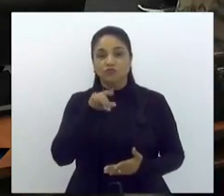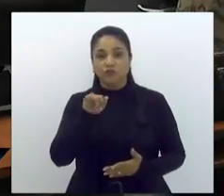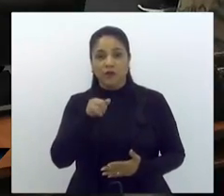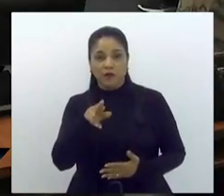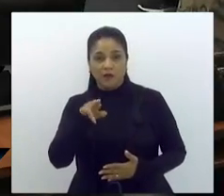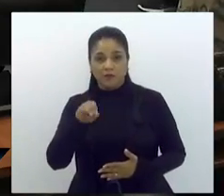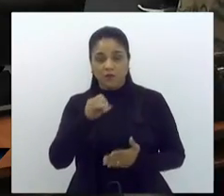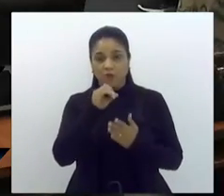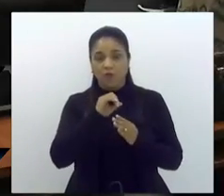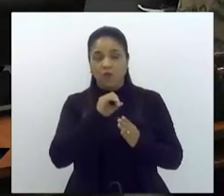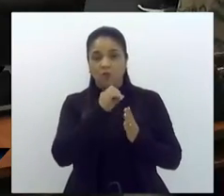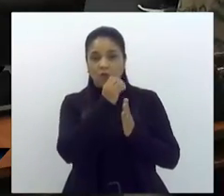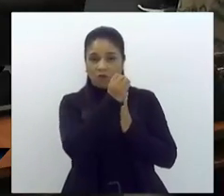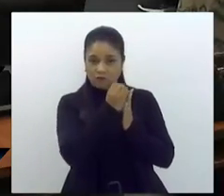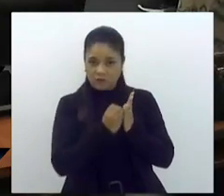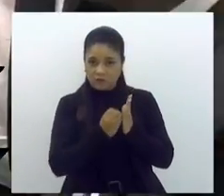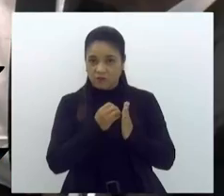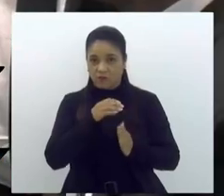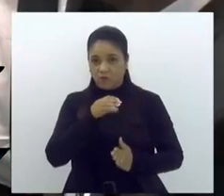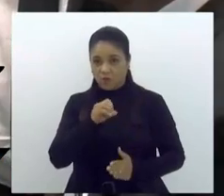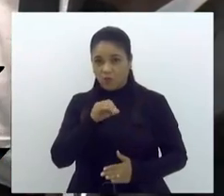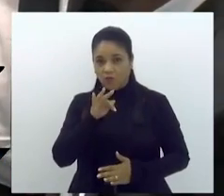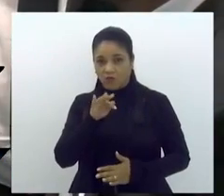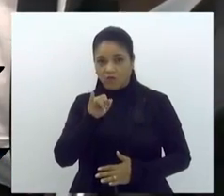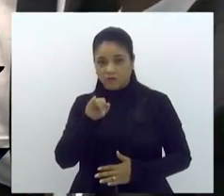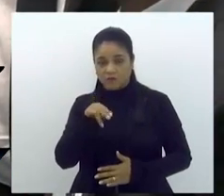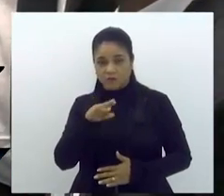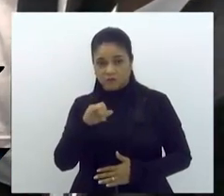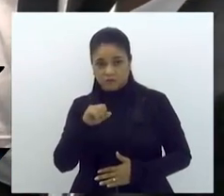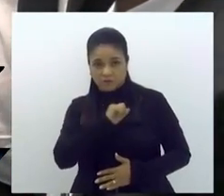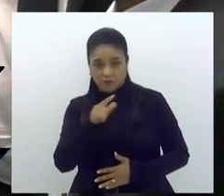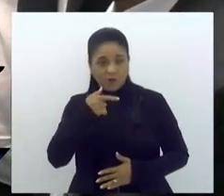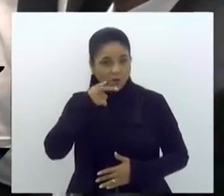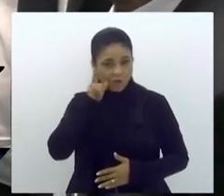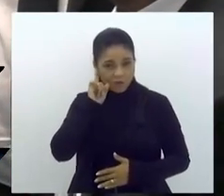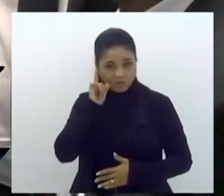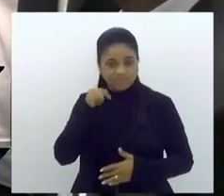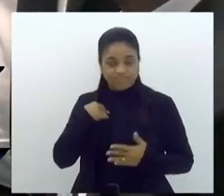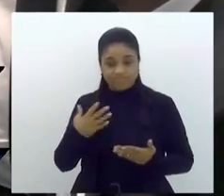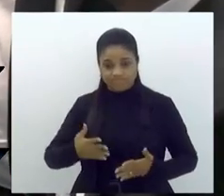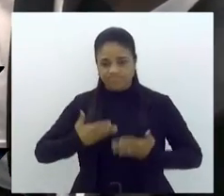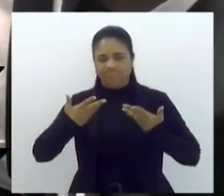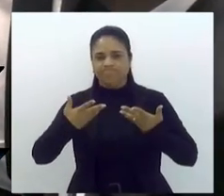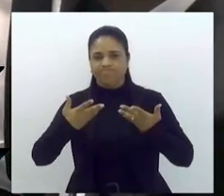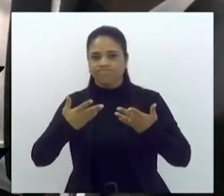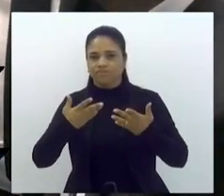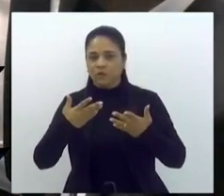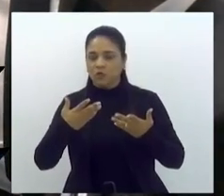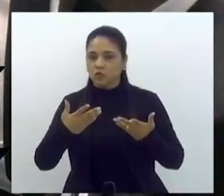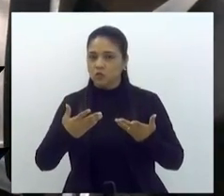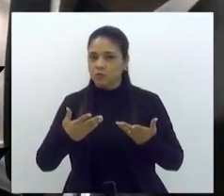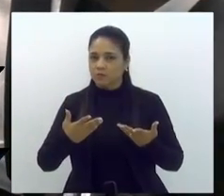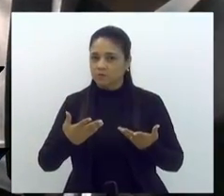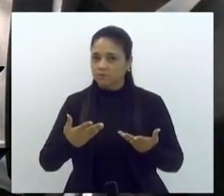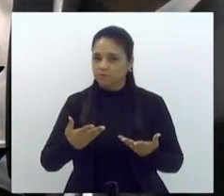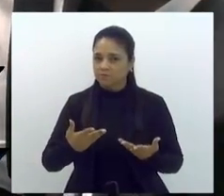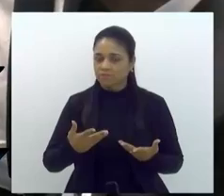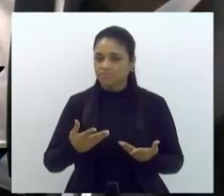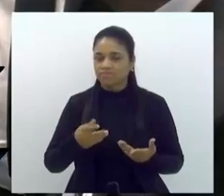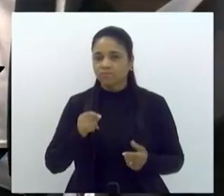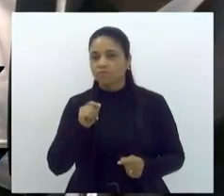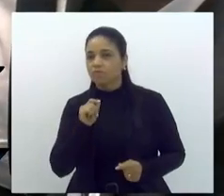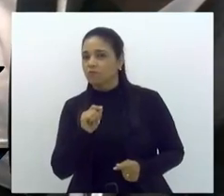ontem nós podemos ter a grata surpresa de que